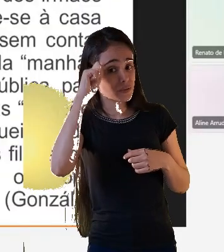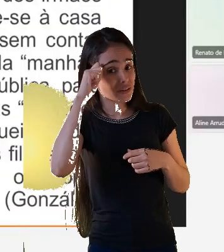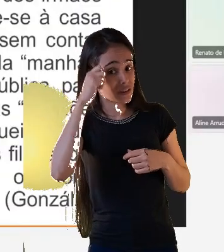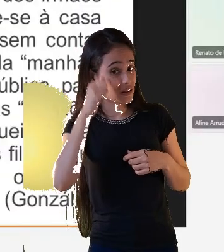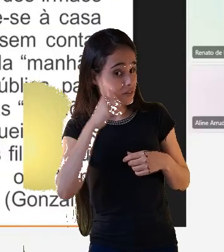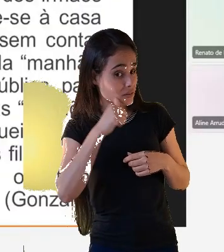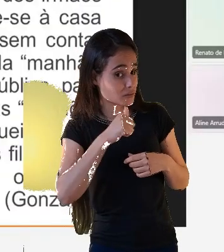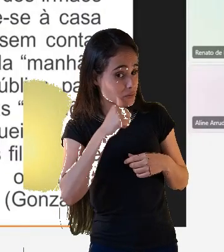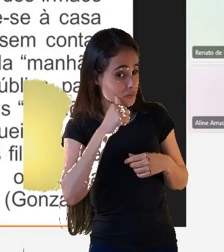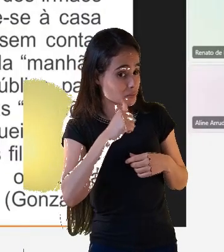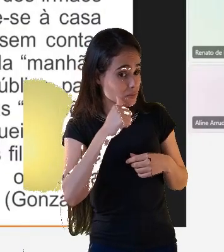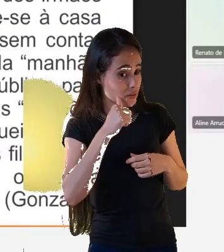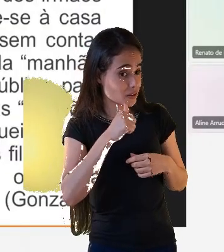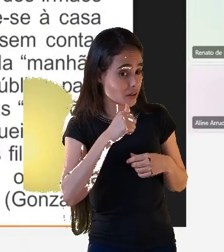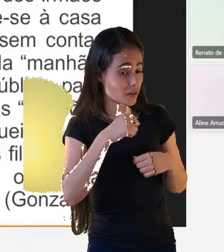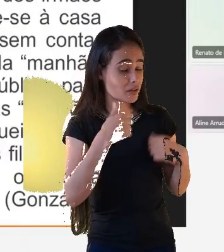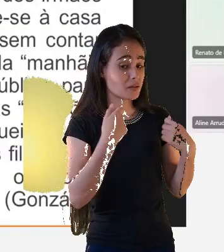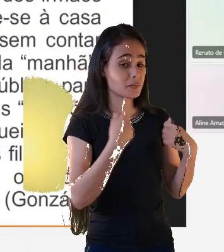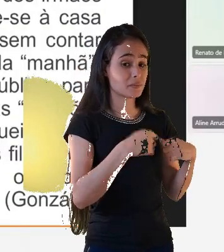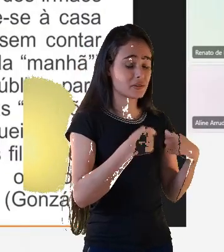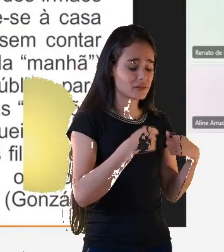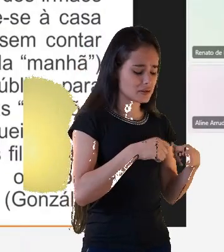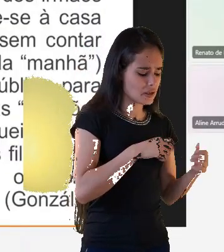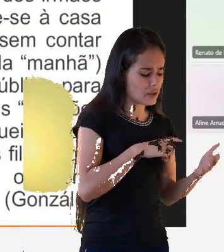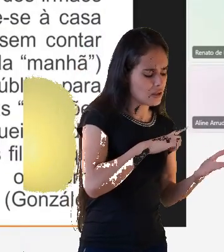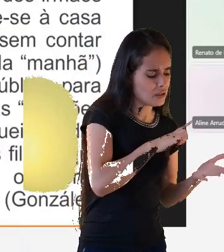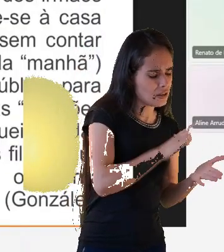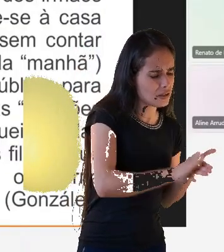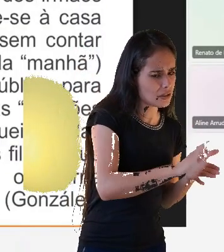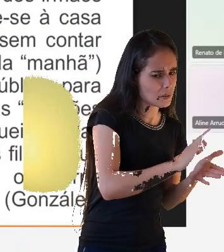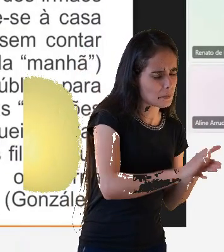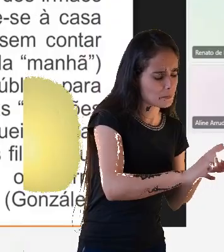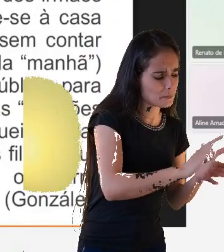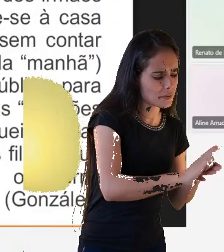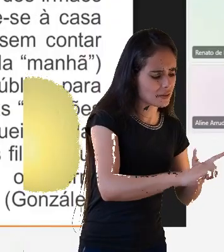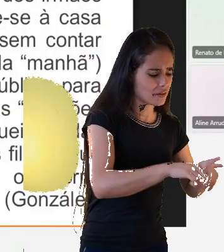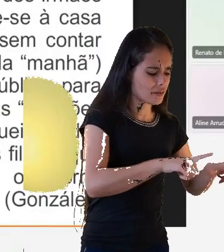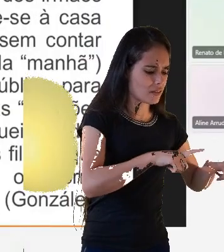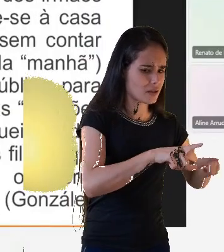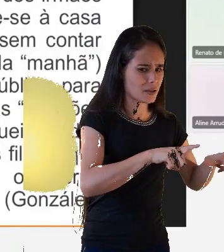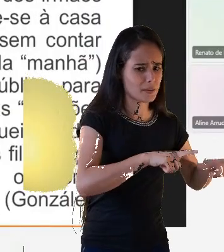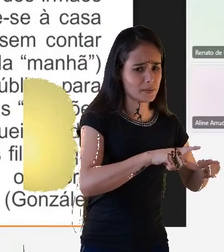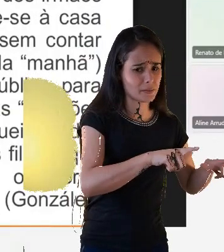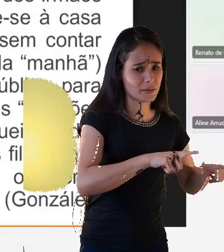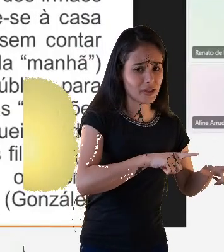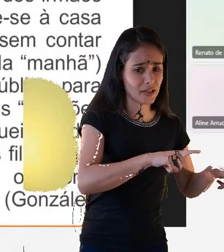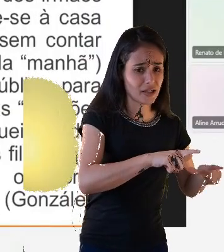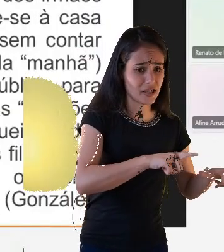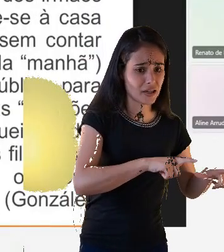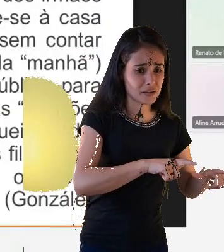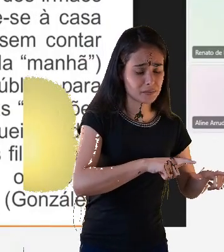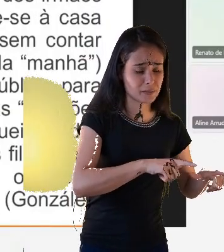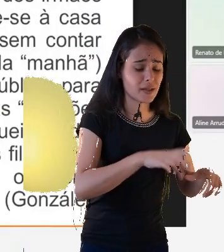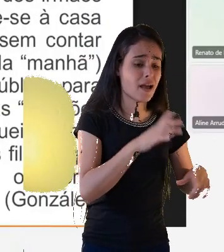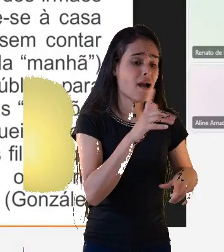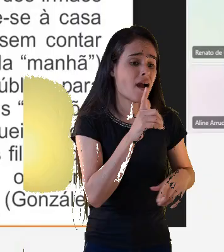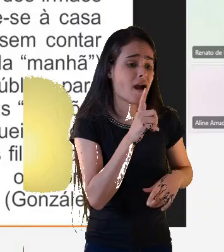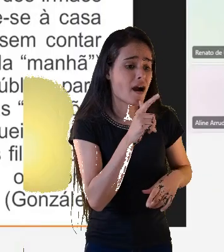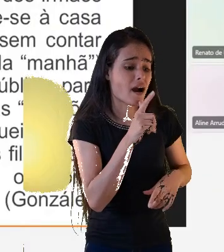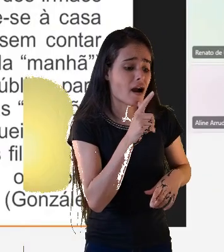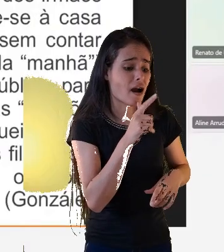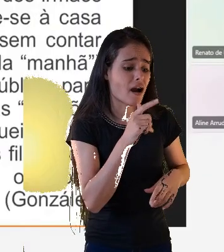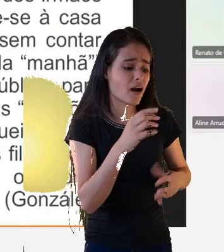de enfrentar. Antes de ir para o trabalho, tem que buscar água na bica comum na favela, preparar